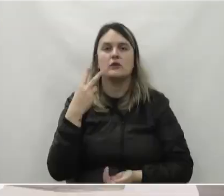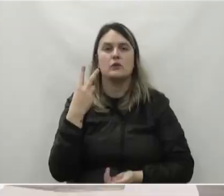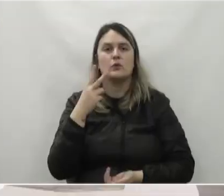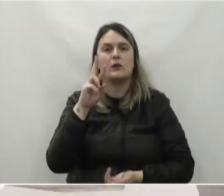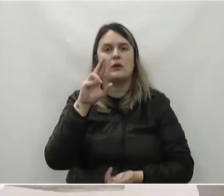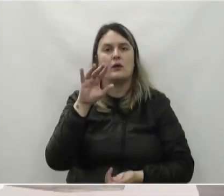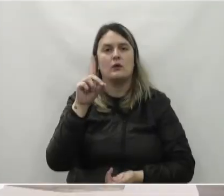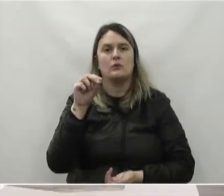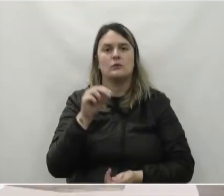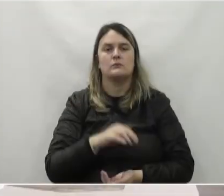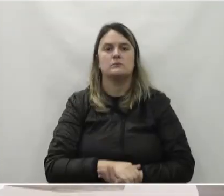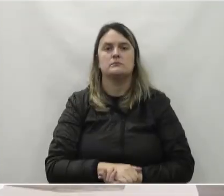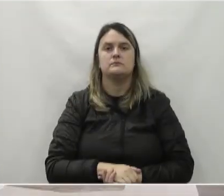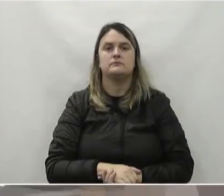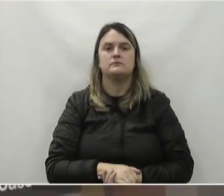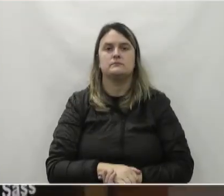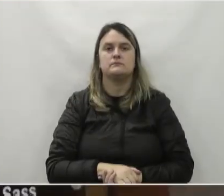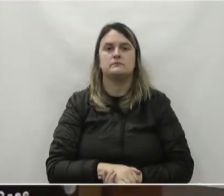Adriano Sass.